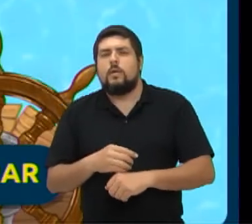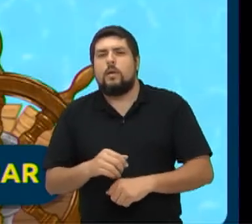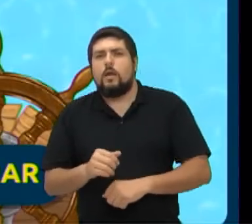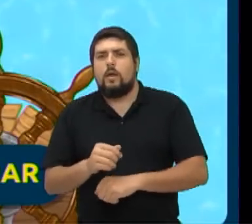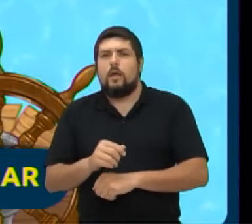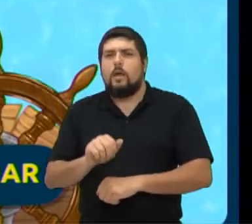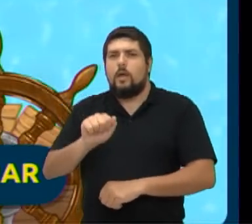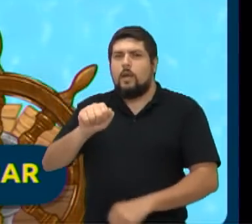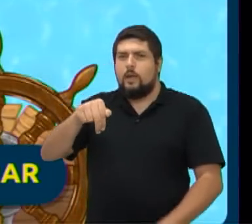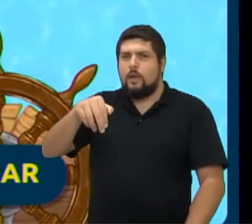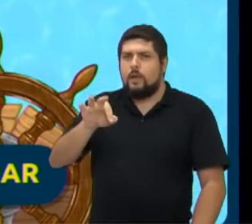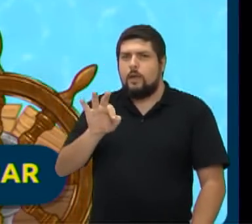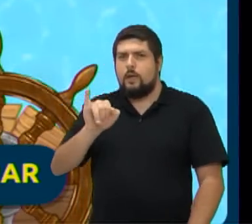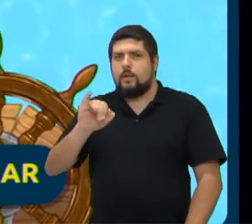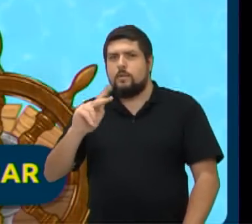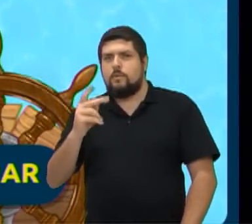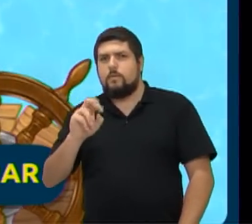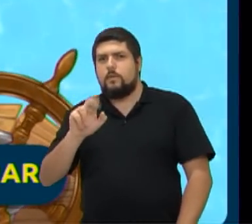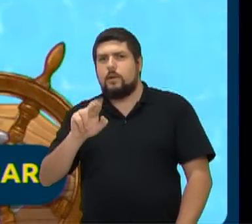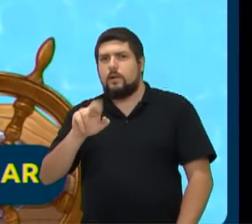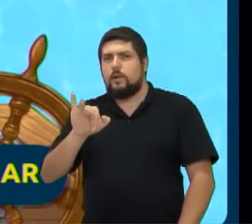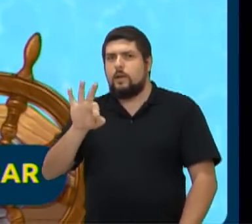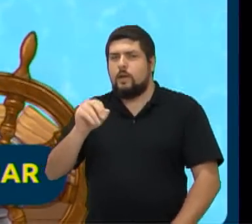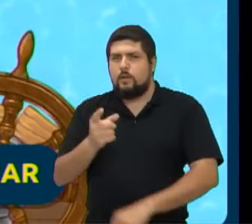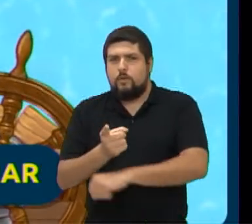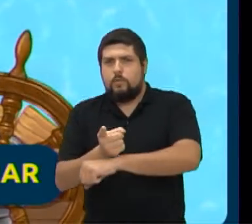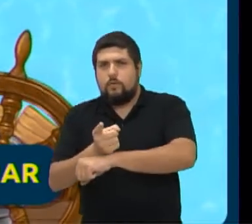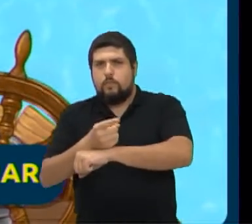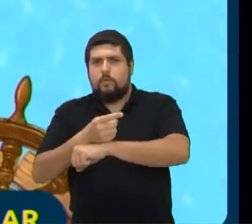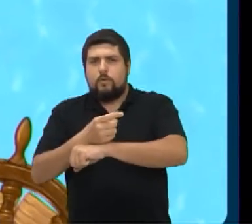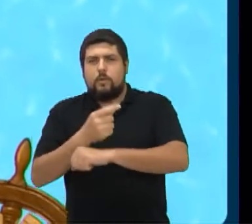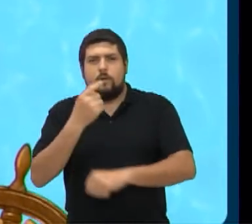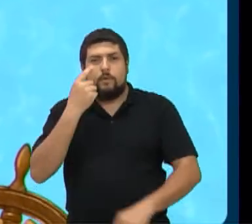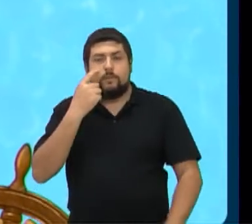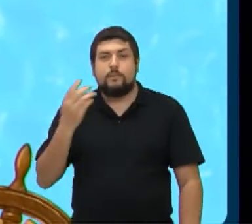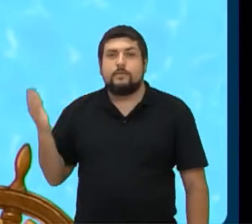sentido anti-horário. Vamos lá? Vamos ver se a gente acerta?